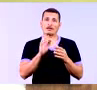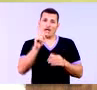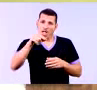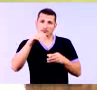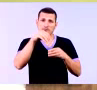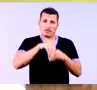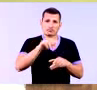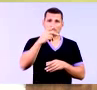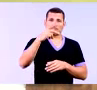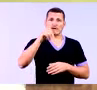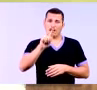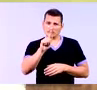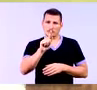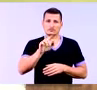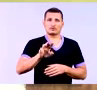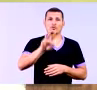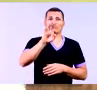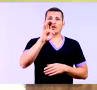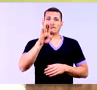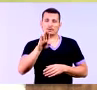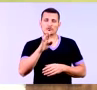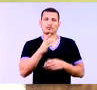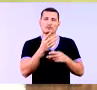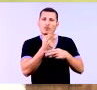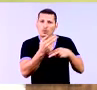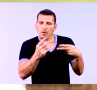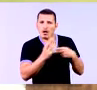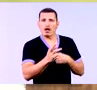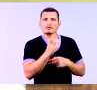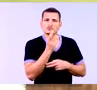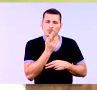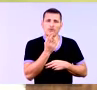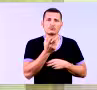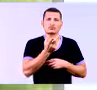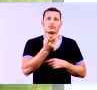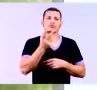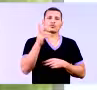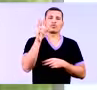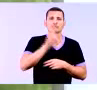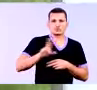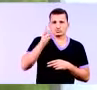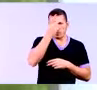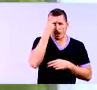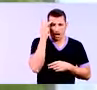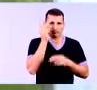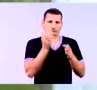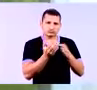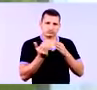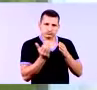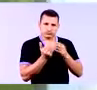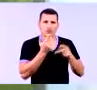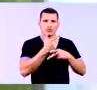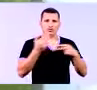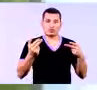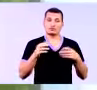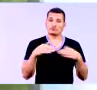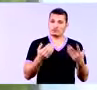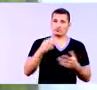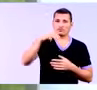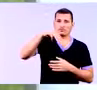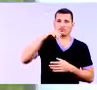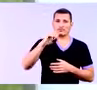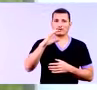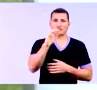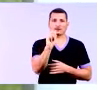web mecanismos que respondam às solicitações do usuário, professor. Isso. Então esse mecanismo, como